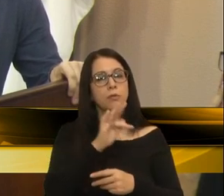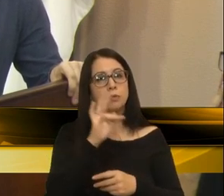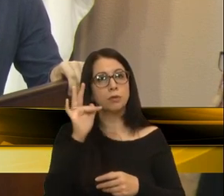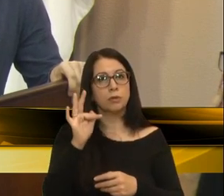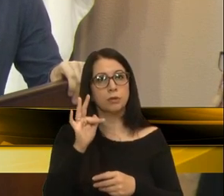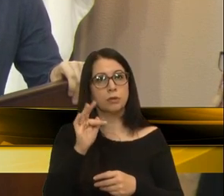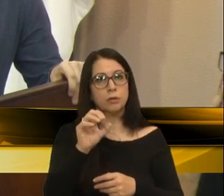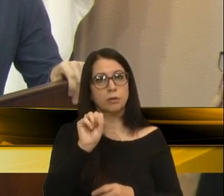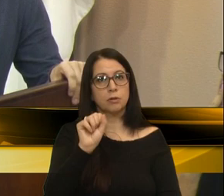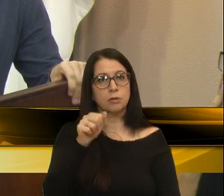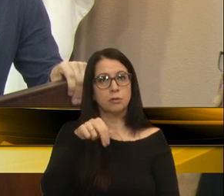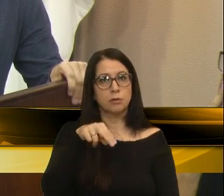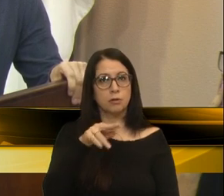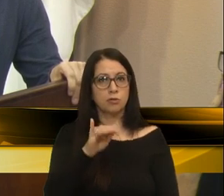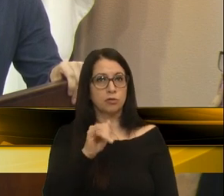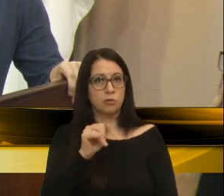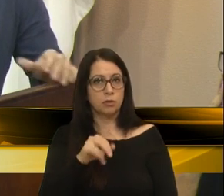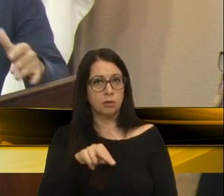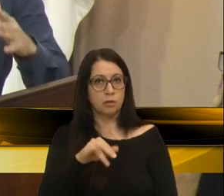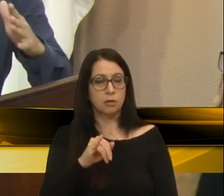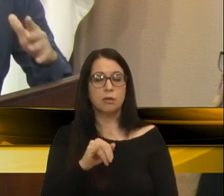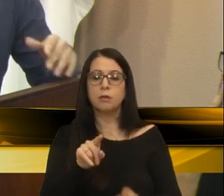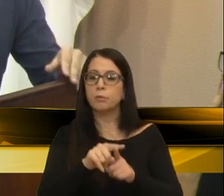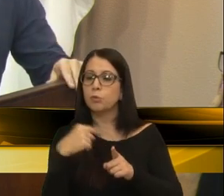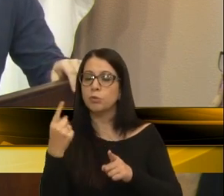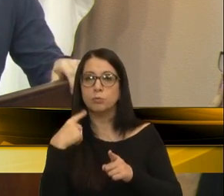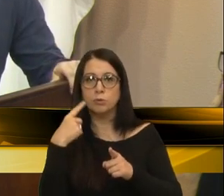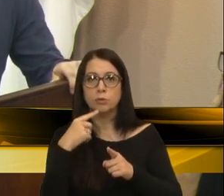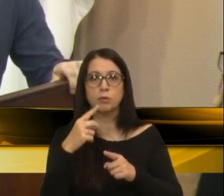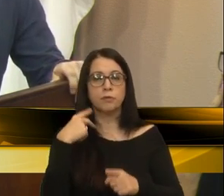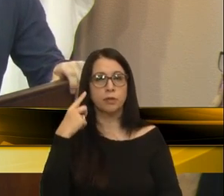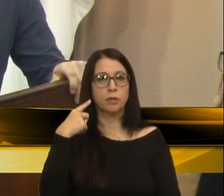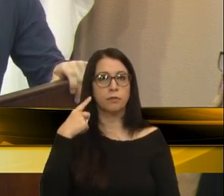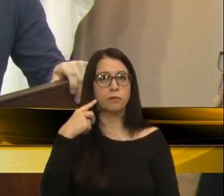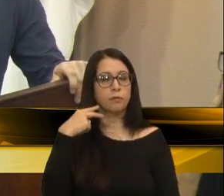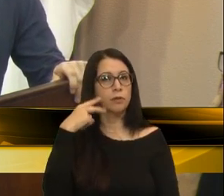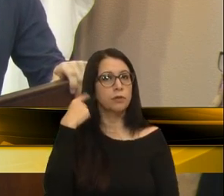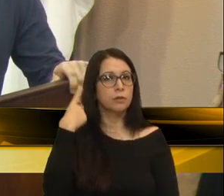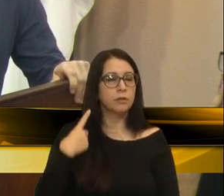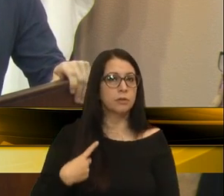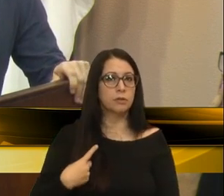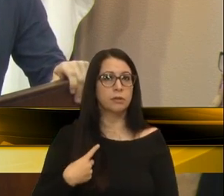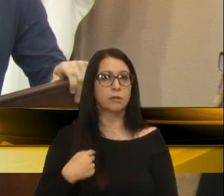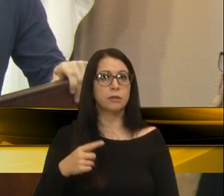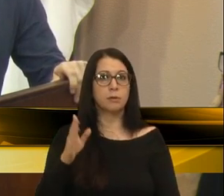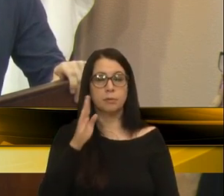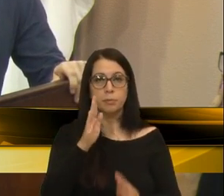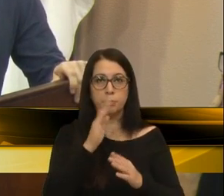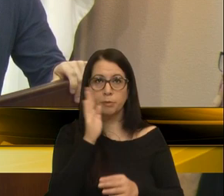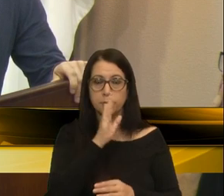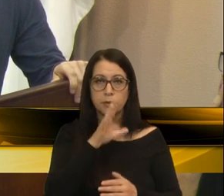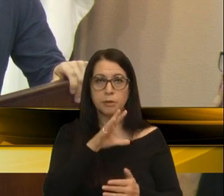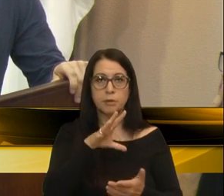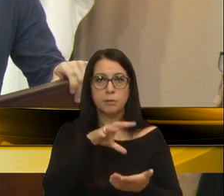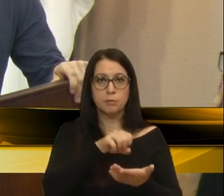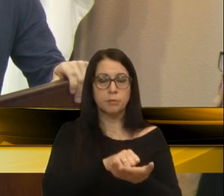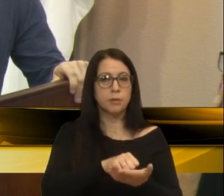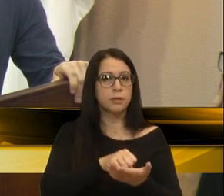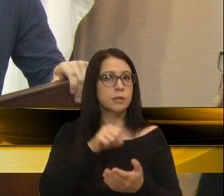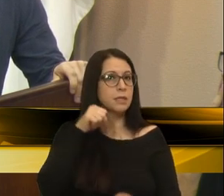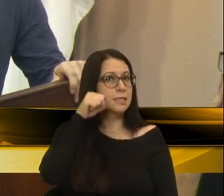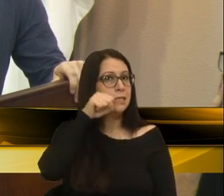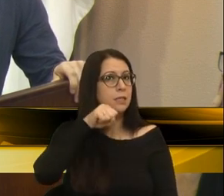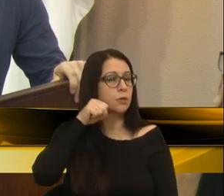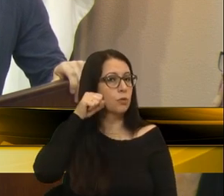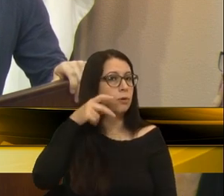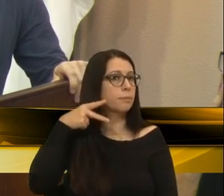pelo Santini e pelos demais deputados. A vereadora Denise Pessoa, que agilizou uma agenda com o senador Paulo Paim, muito